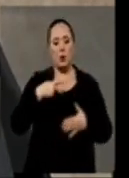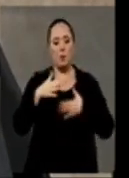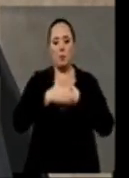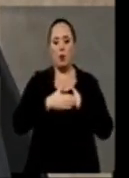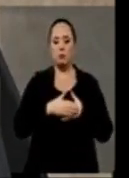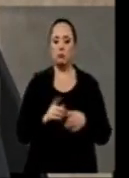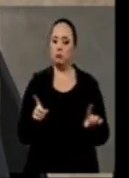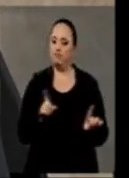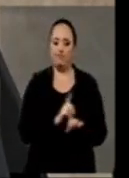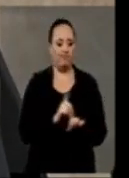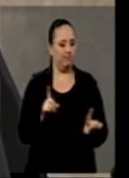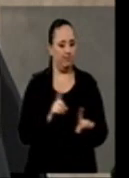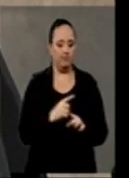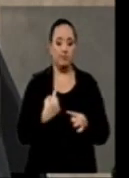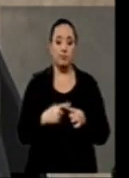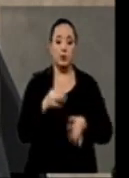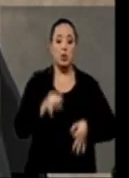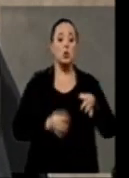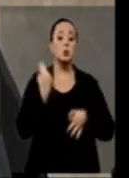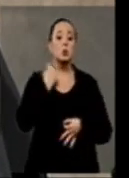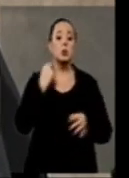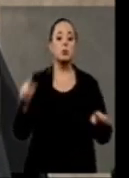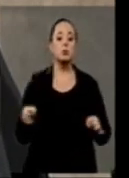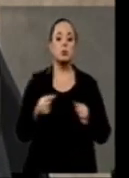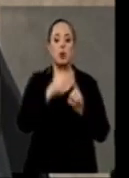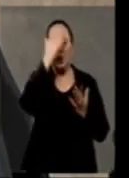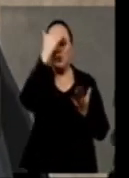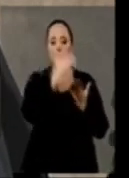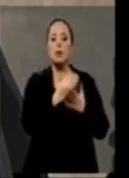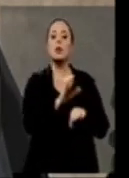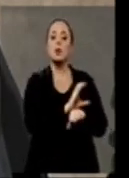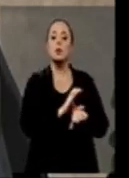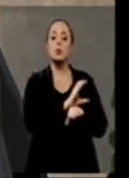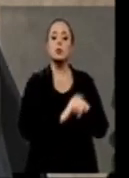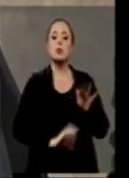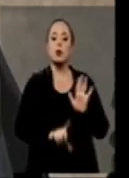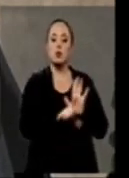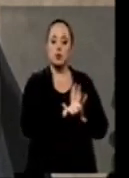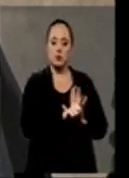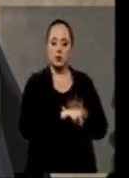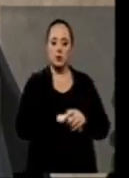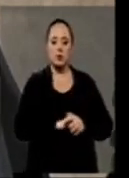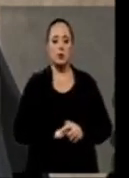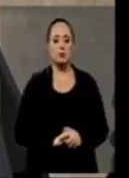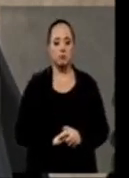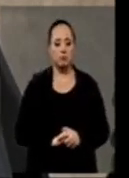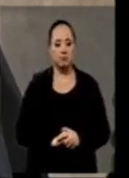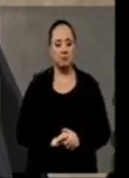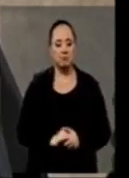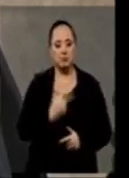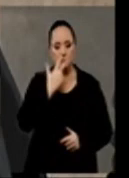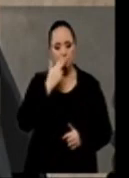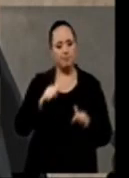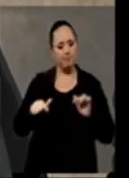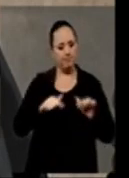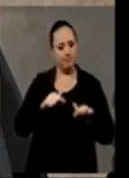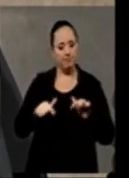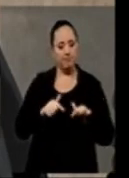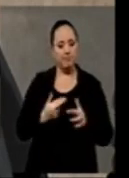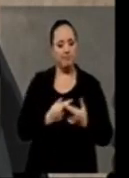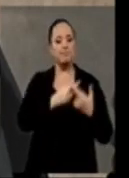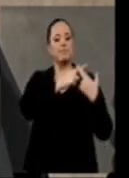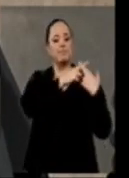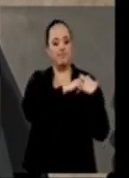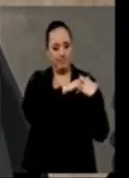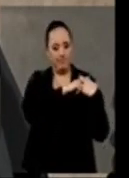juiz é vinculado à constituição e às leis trata se de um sacerdócio como disse